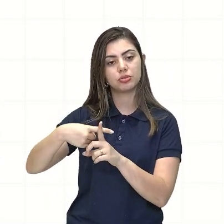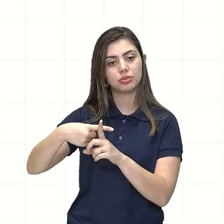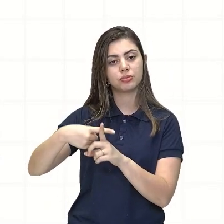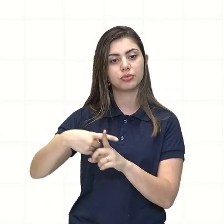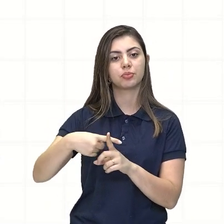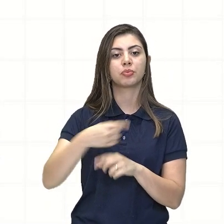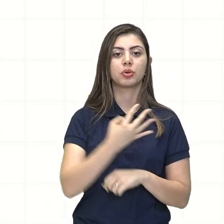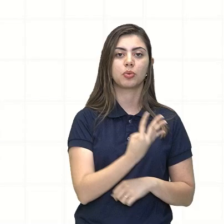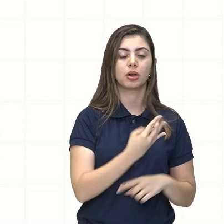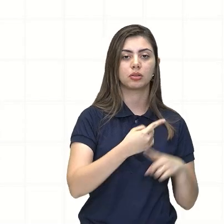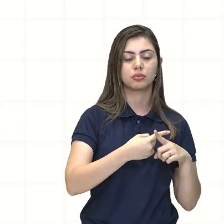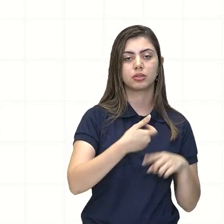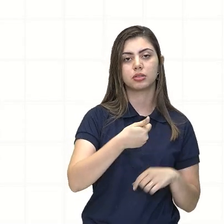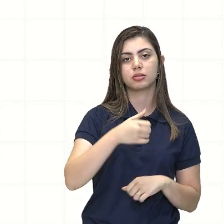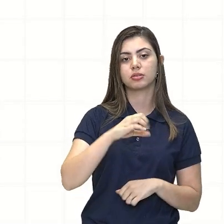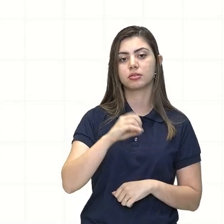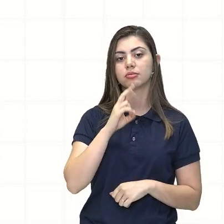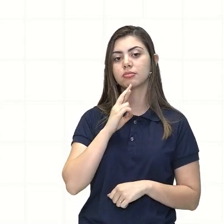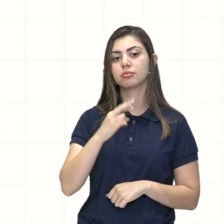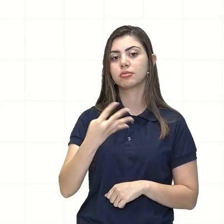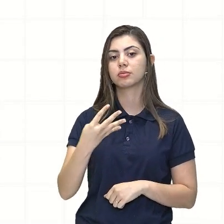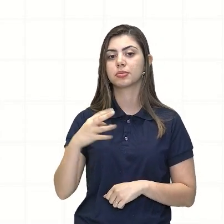4 vezes 10,